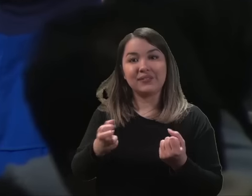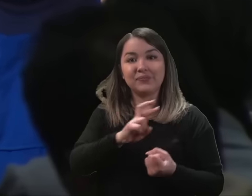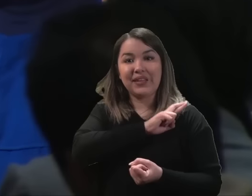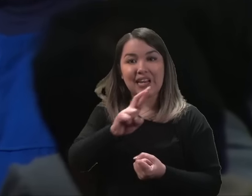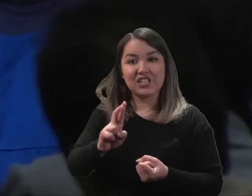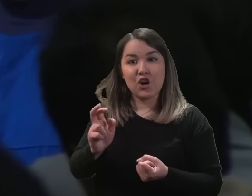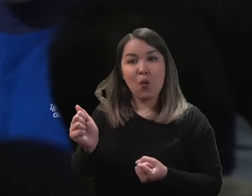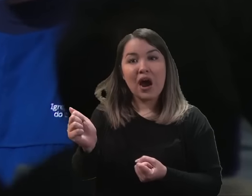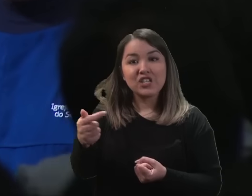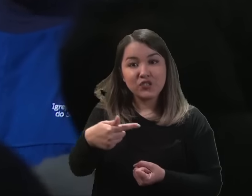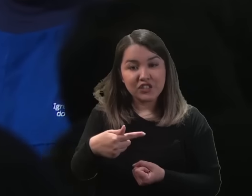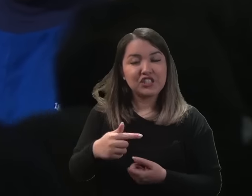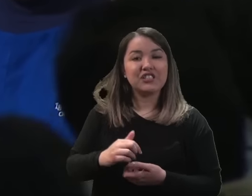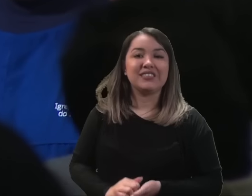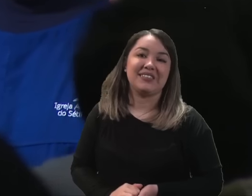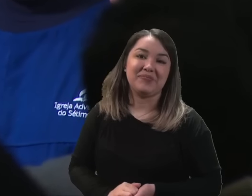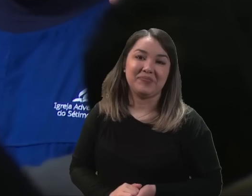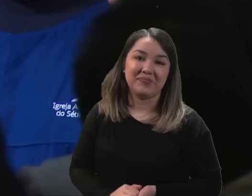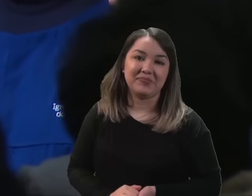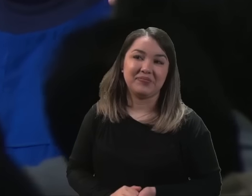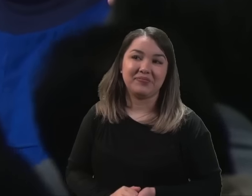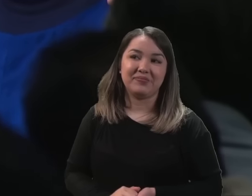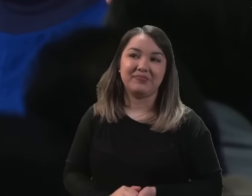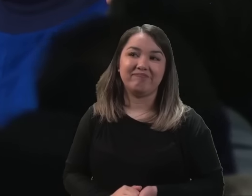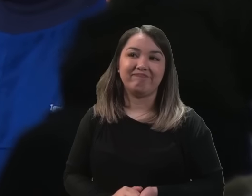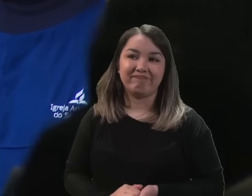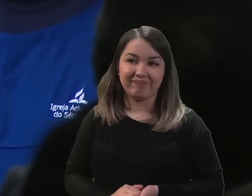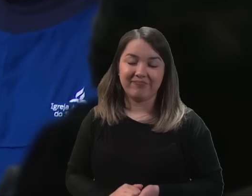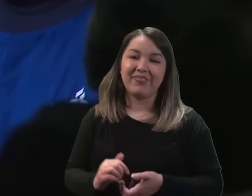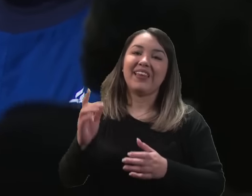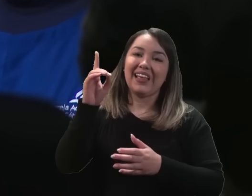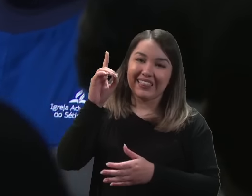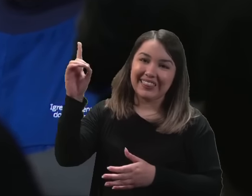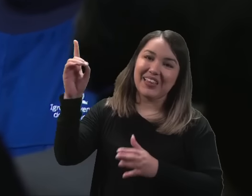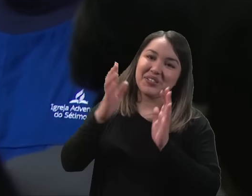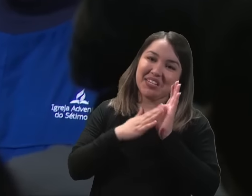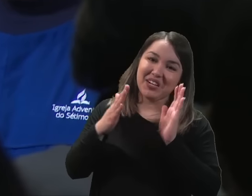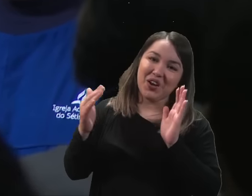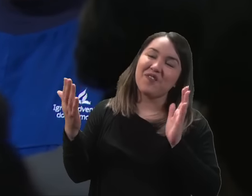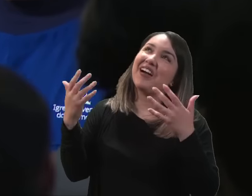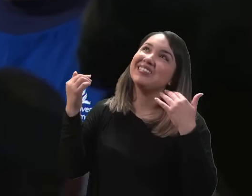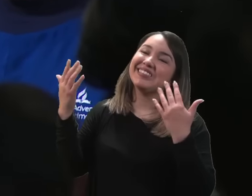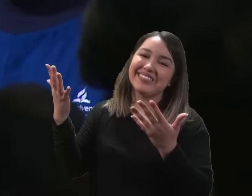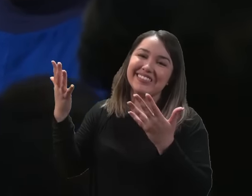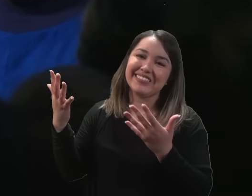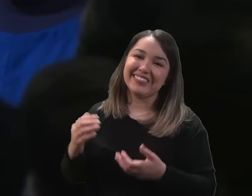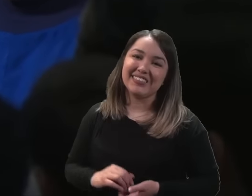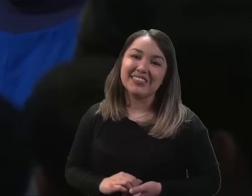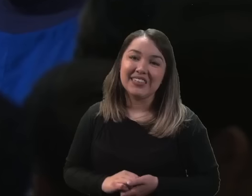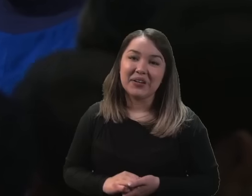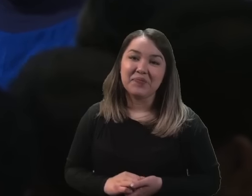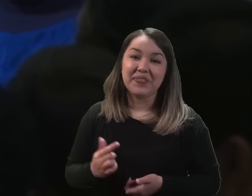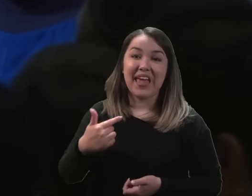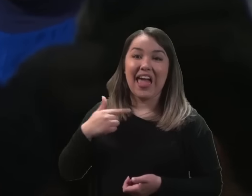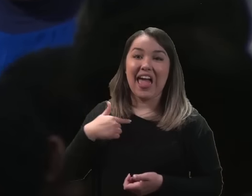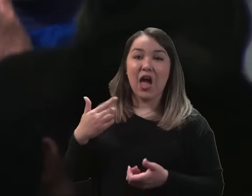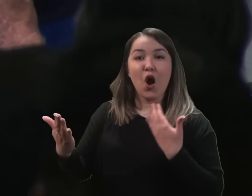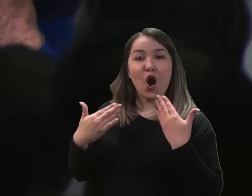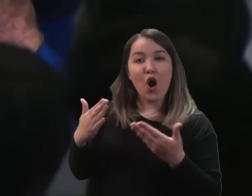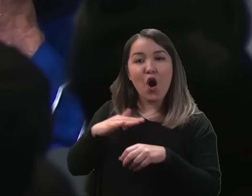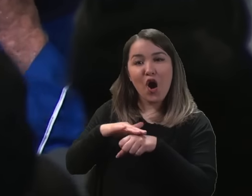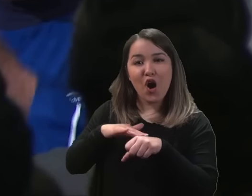do Israel moderno Deus seja louvado pastor eu estive conversando com o pastor aqui